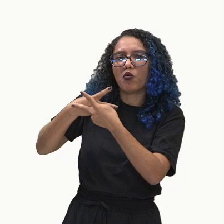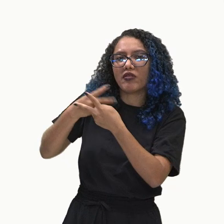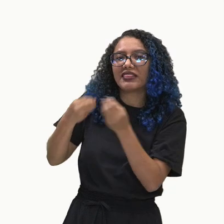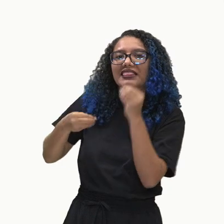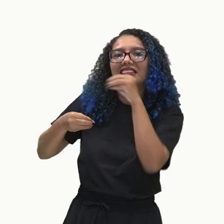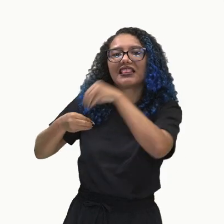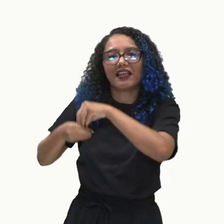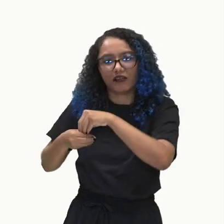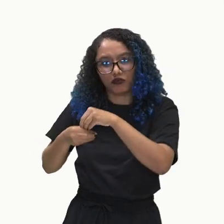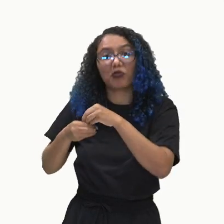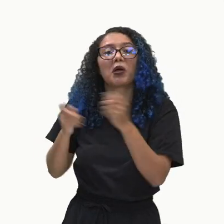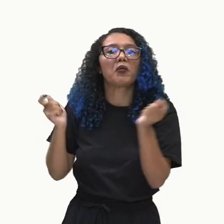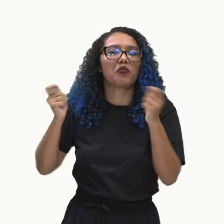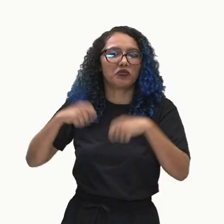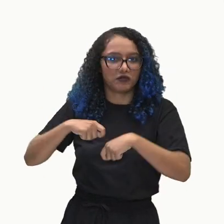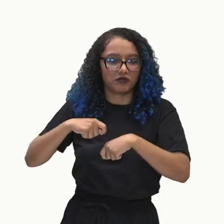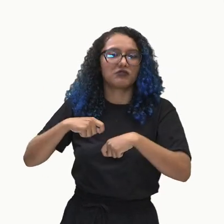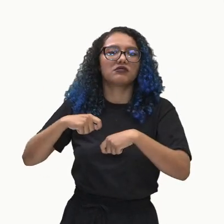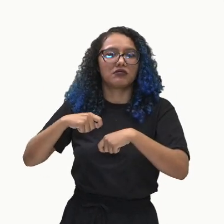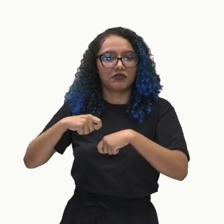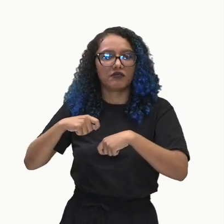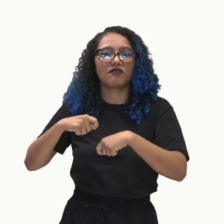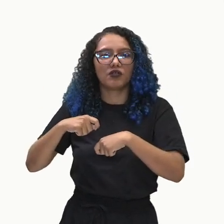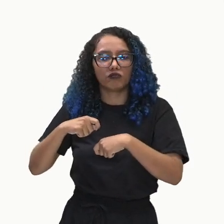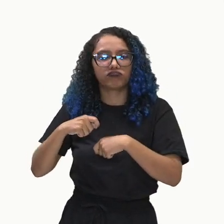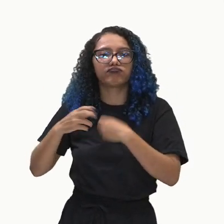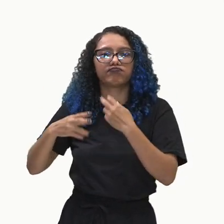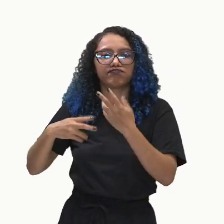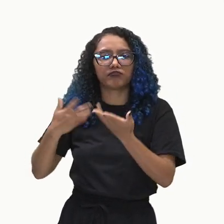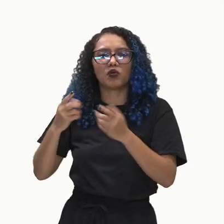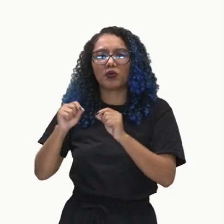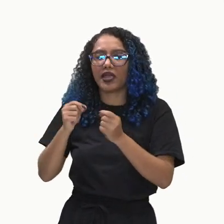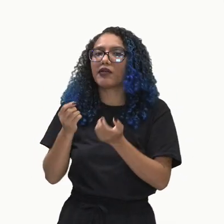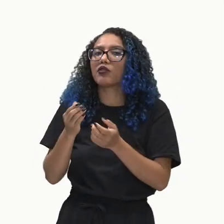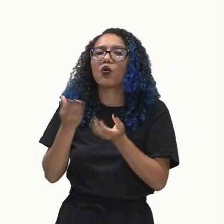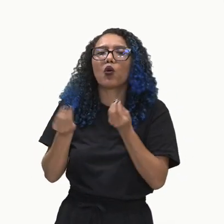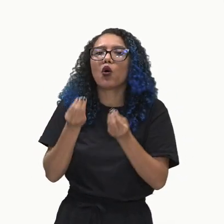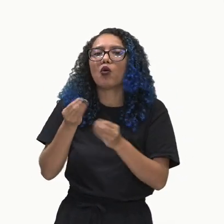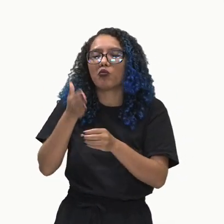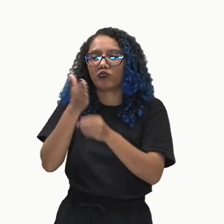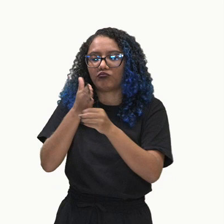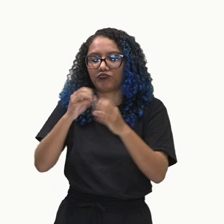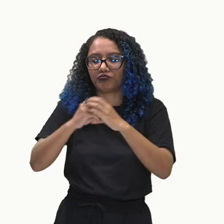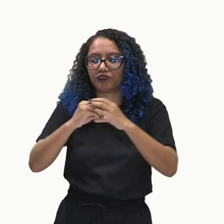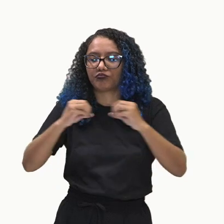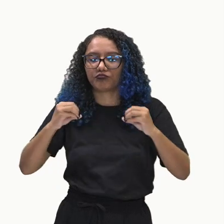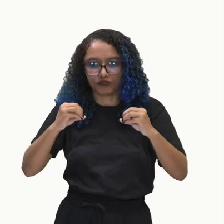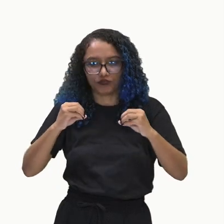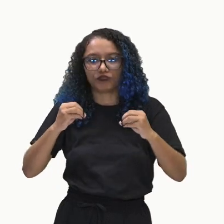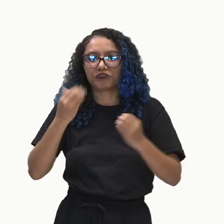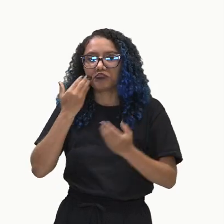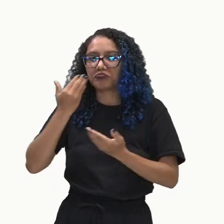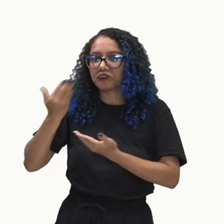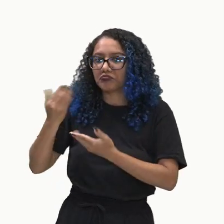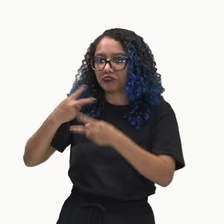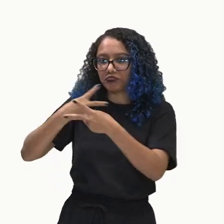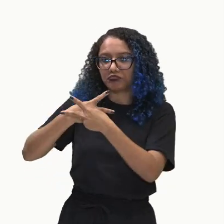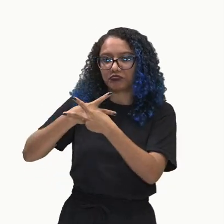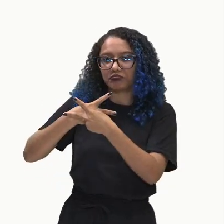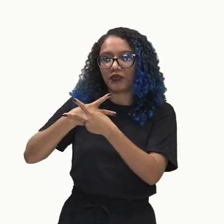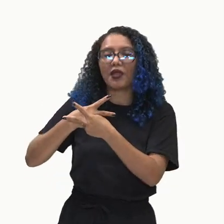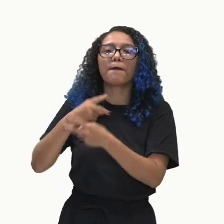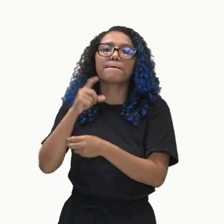ser observados a partir de processos de divisão celular, através dessa estrutura aqui, né, que parece